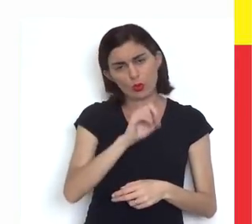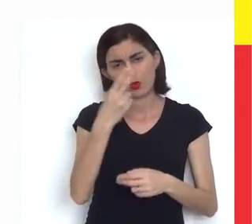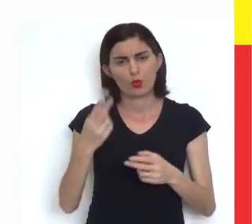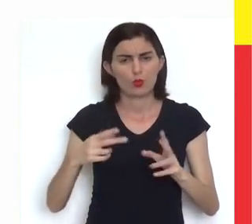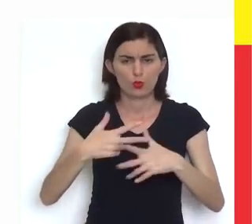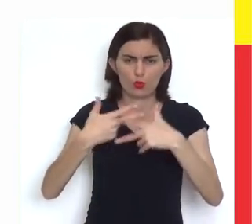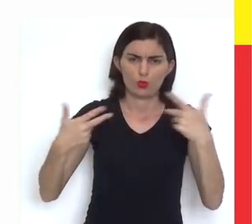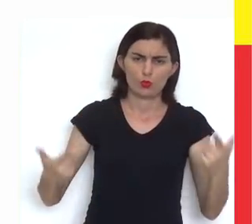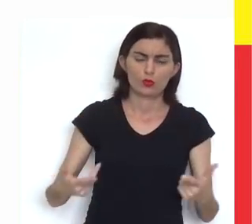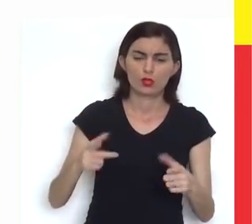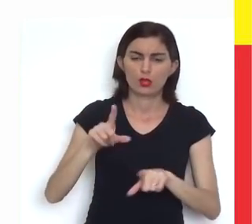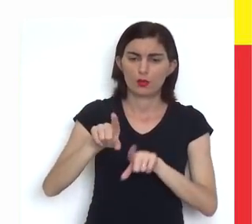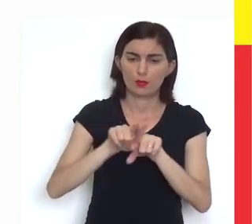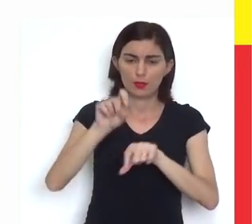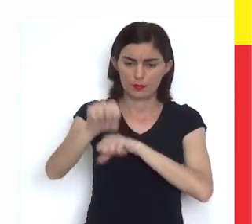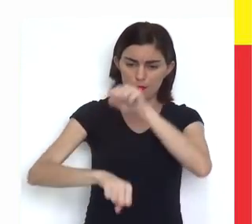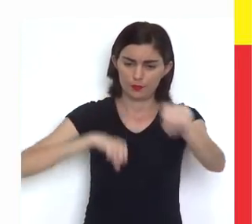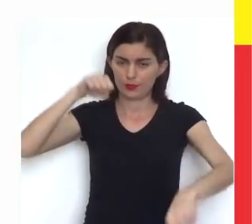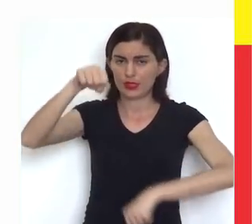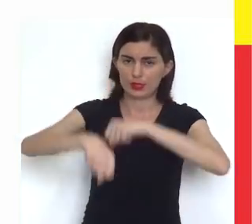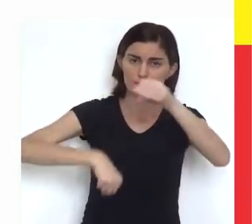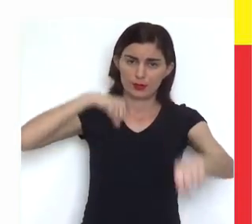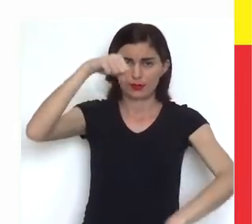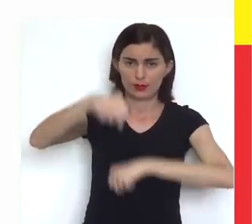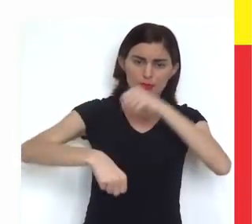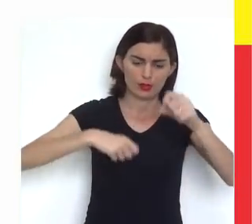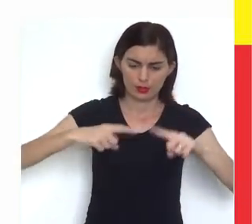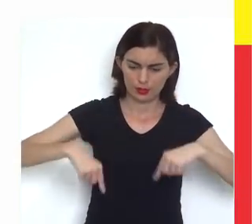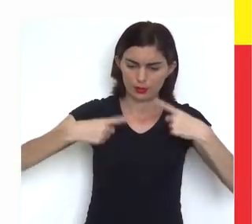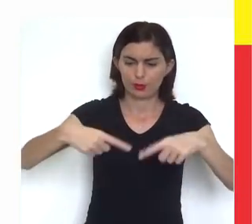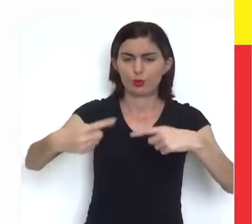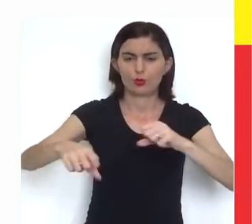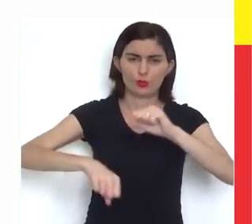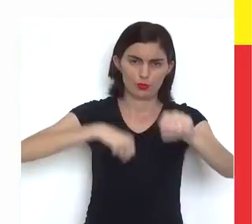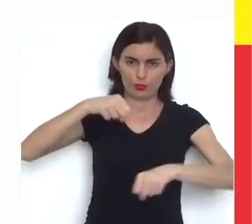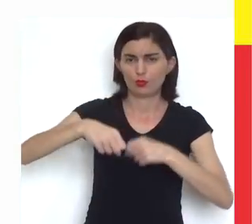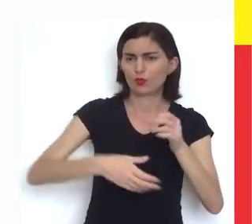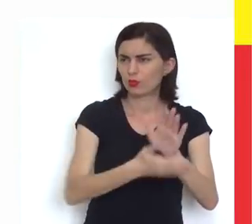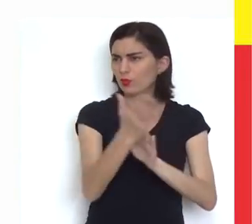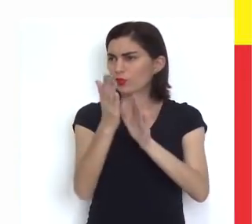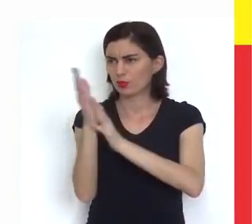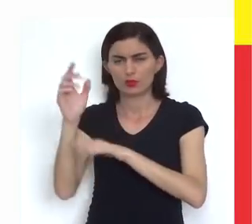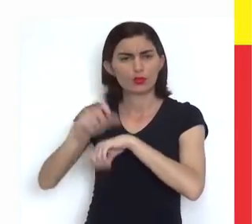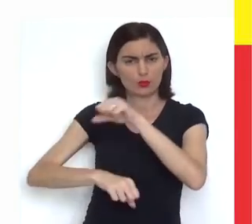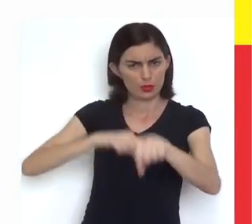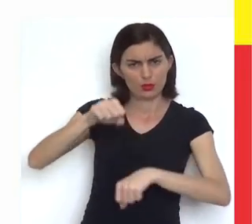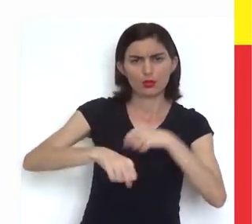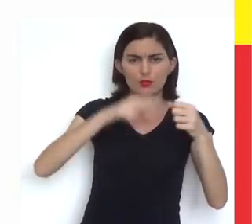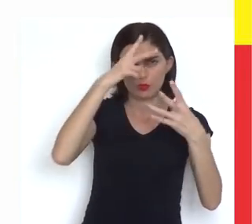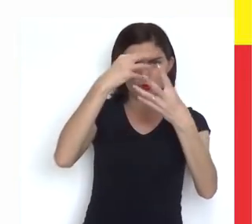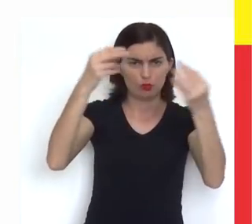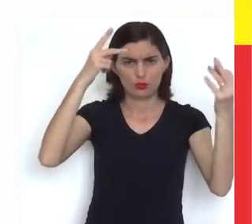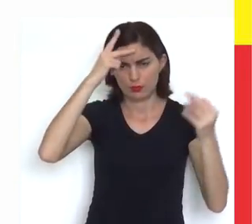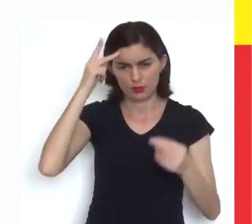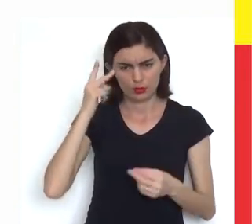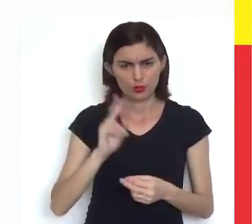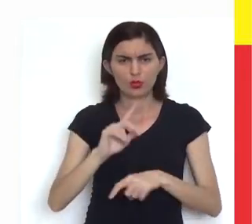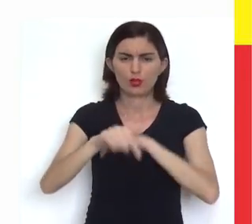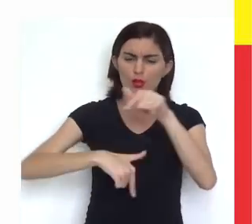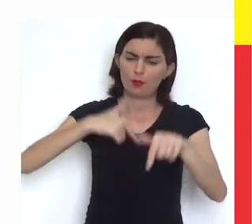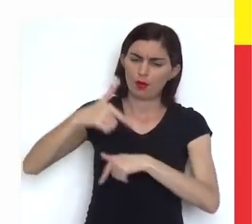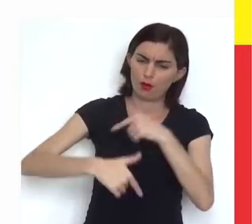a dinâmica das bicicletas também funcionam como um meio de transporte de muitas pessoas, tá?